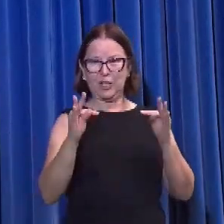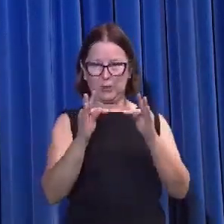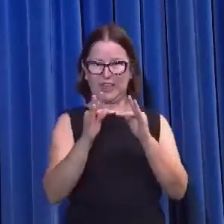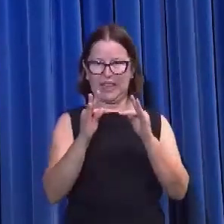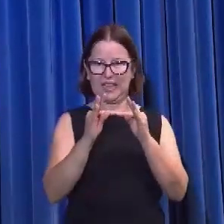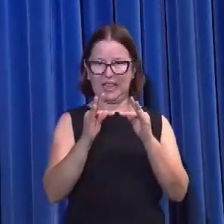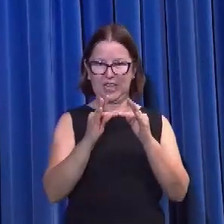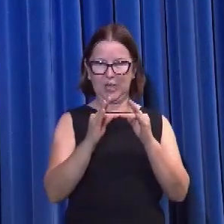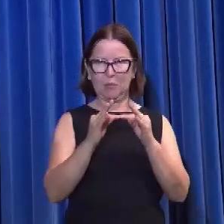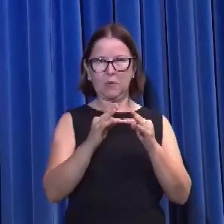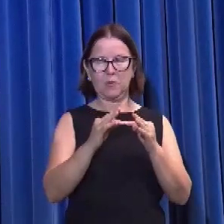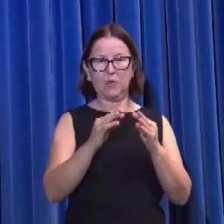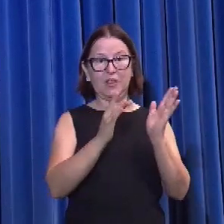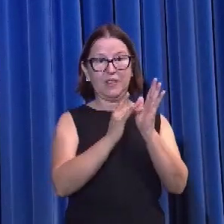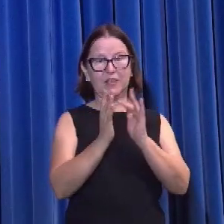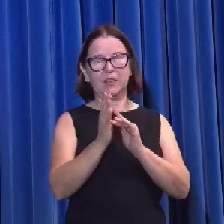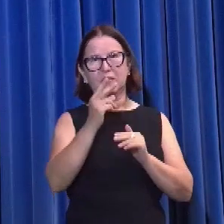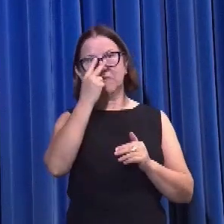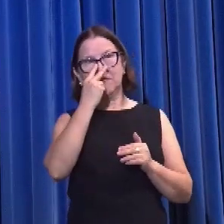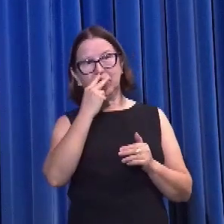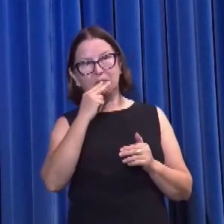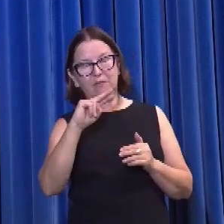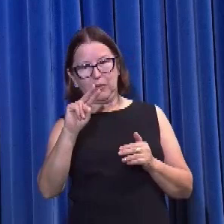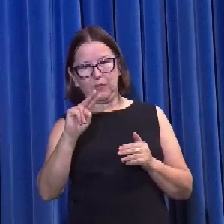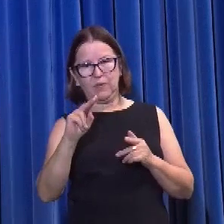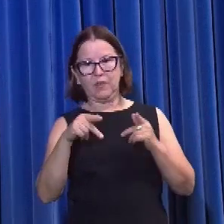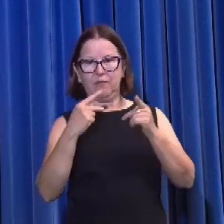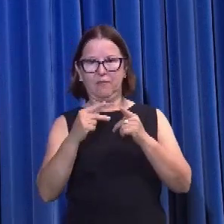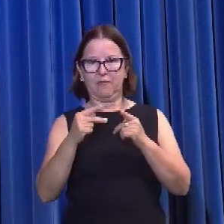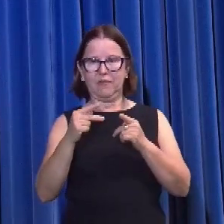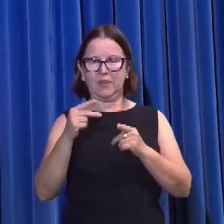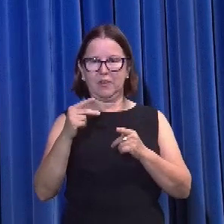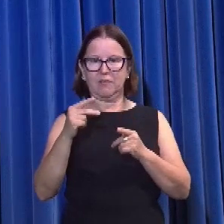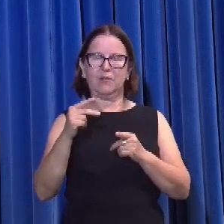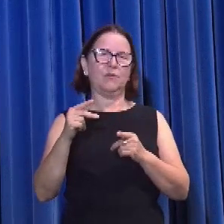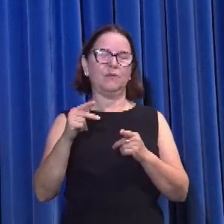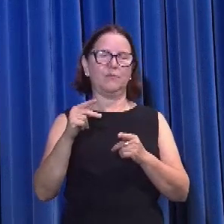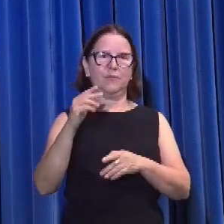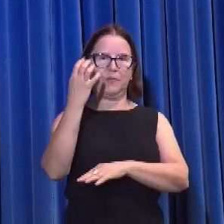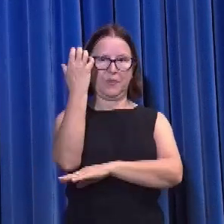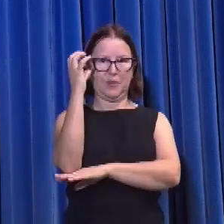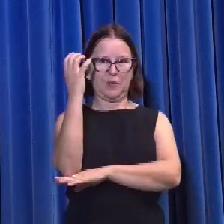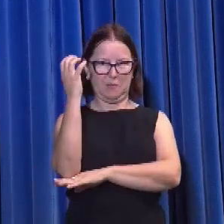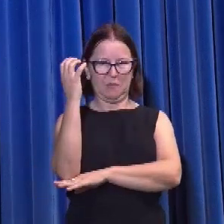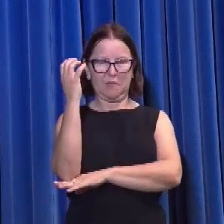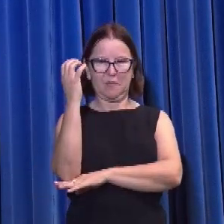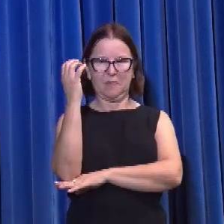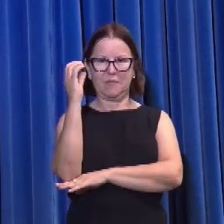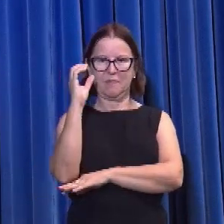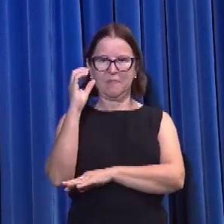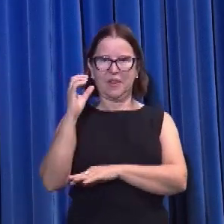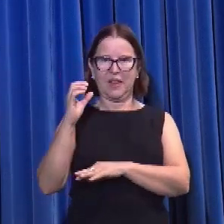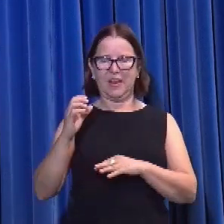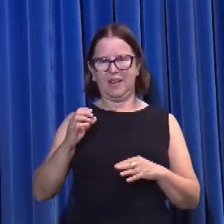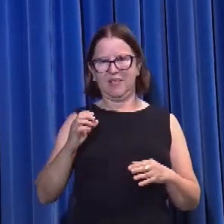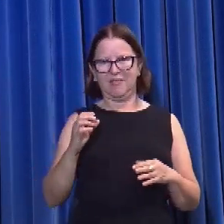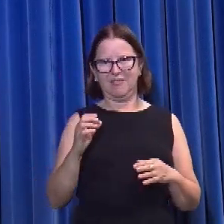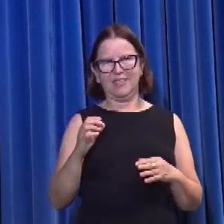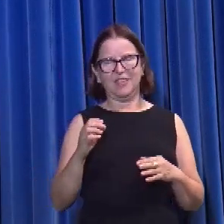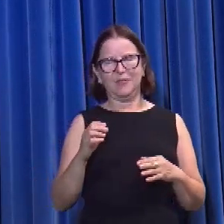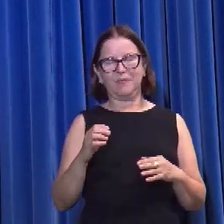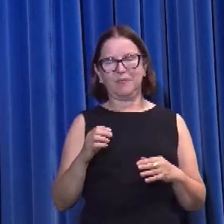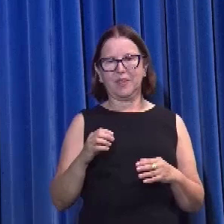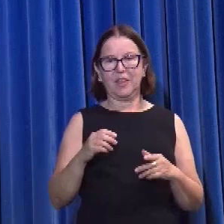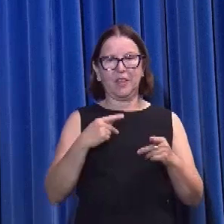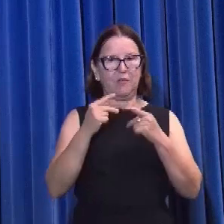E ele teria visto aquilo e disse: essa não é a videira verdadeira. Outros acham que, passando ali pelo Vale